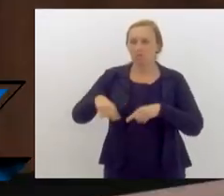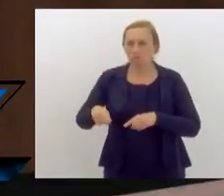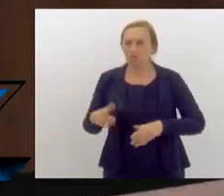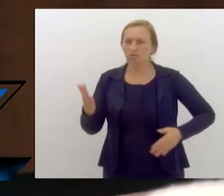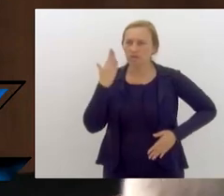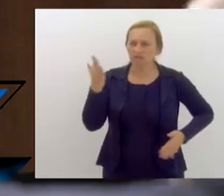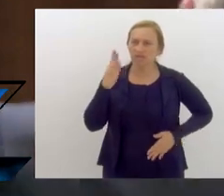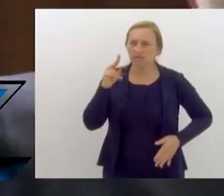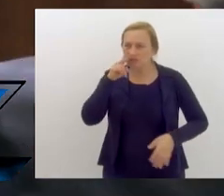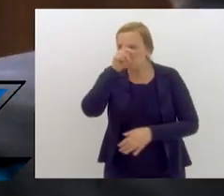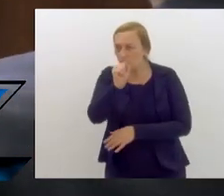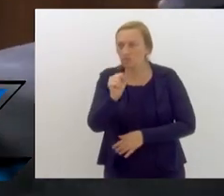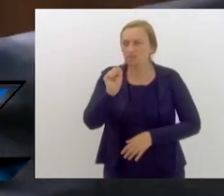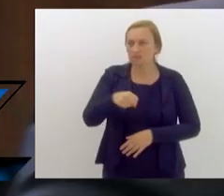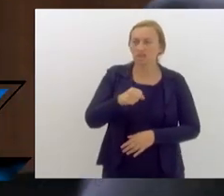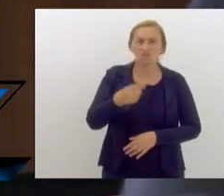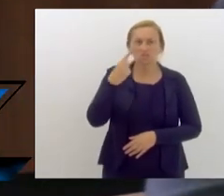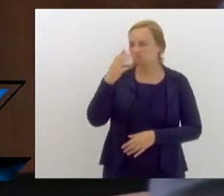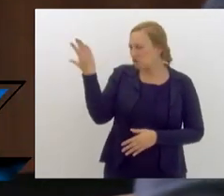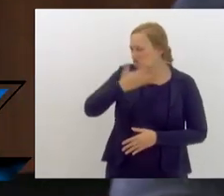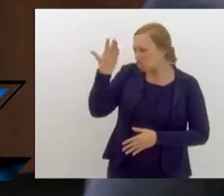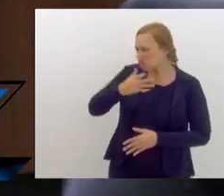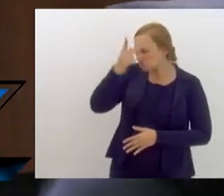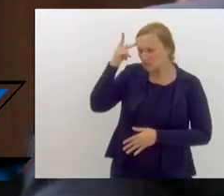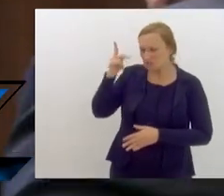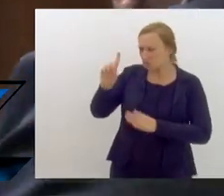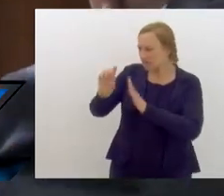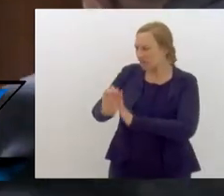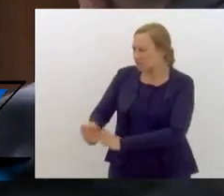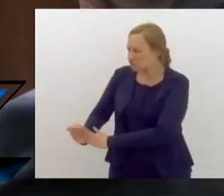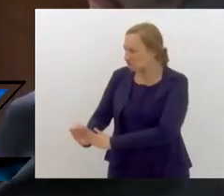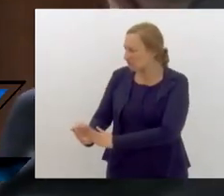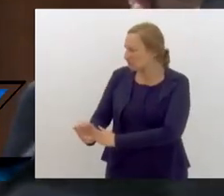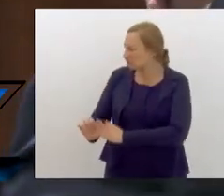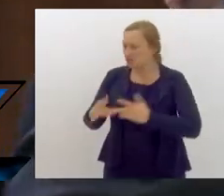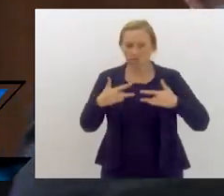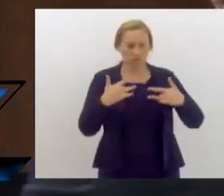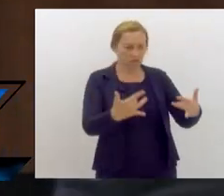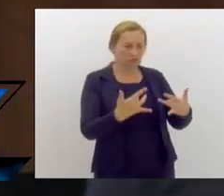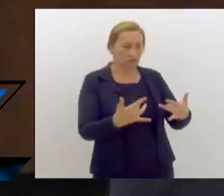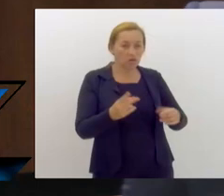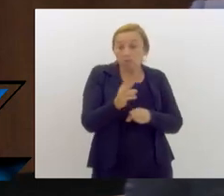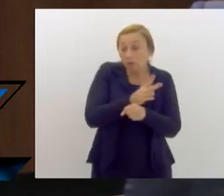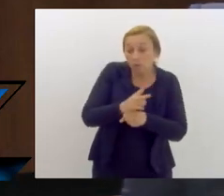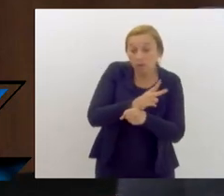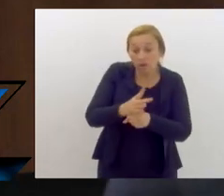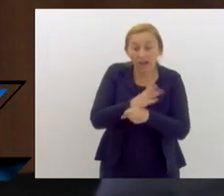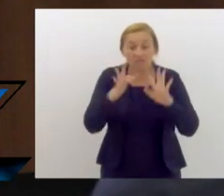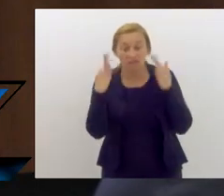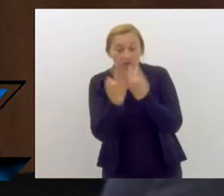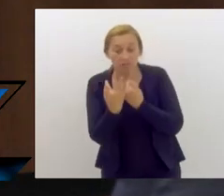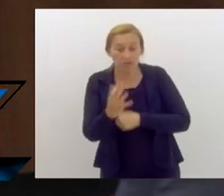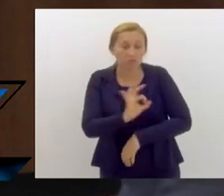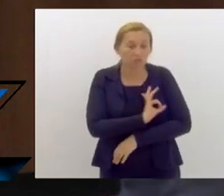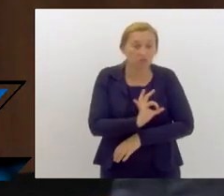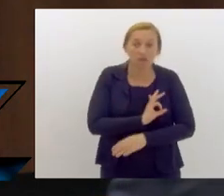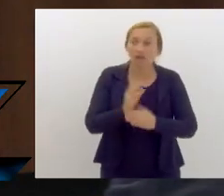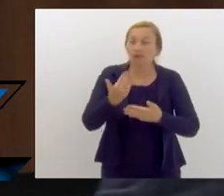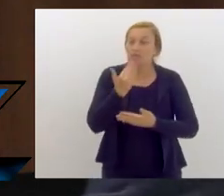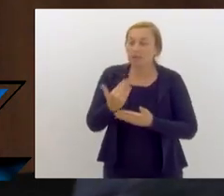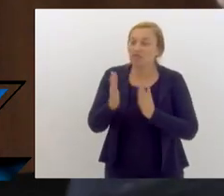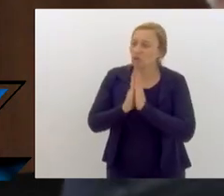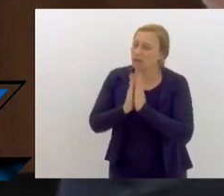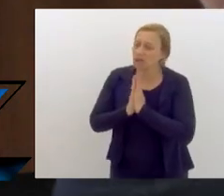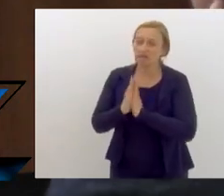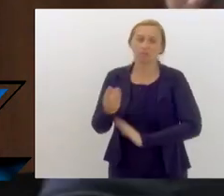mesmo eu não vejo ninguém da esquerda vim aqui prestar Soledade ou buscar os familiares desses policiais e pediu oração para que vocês